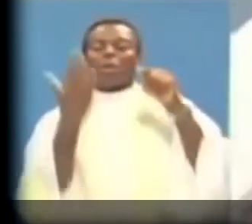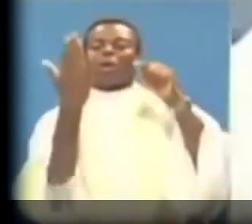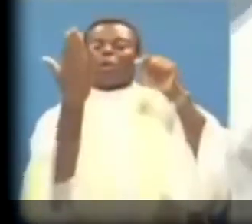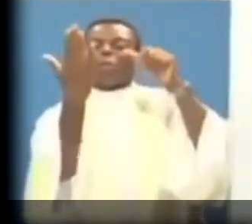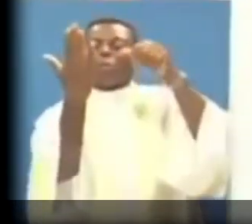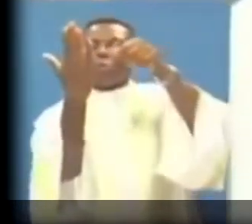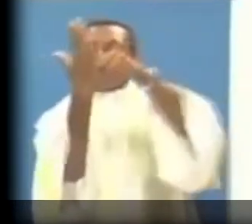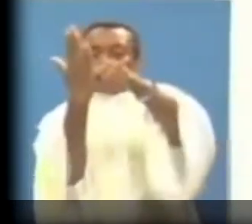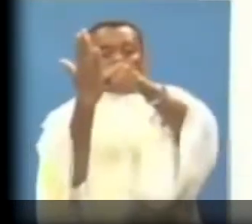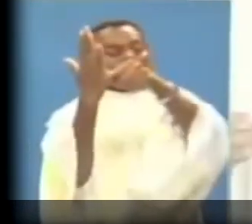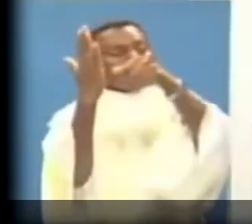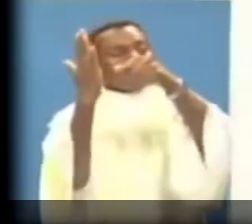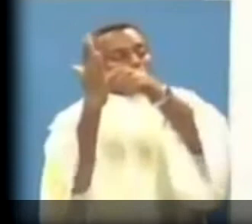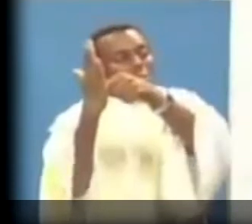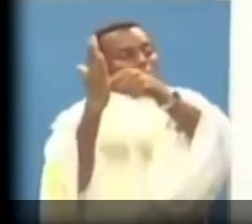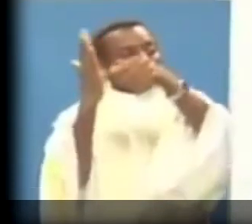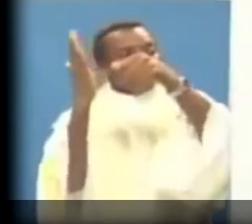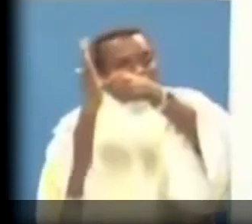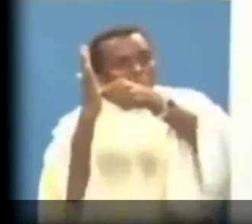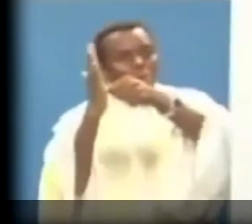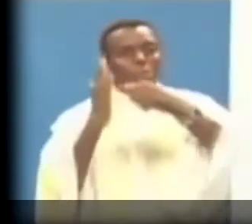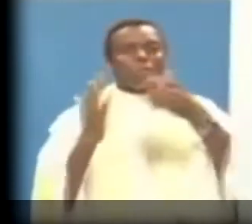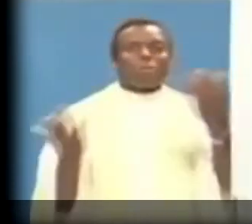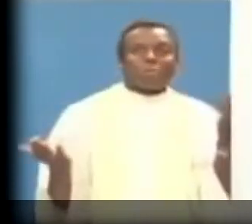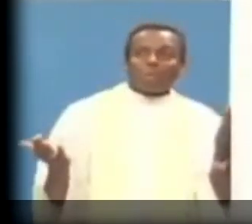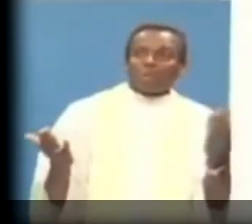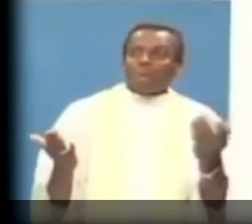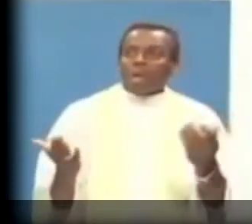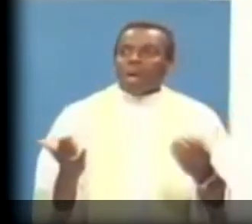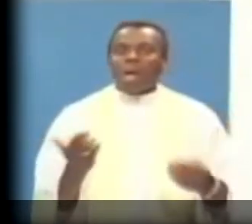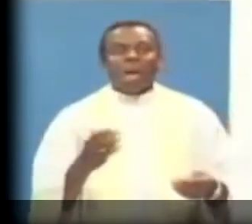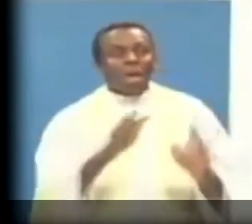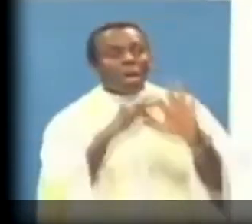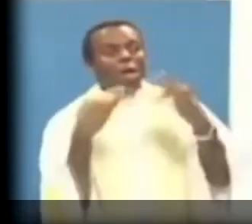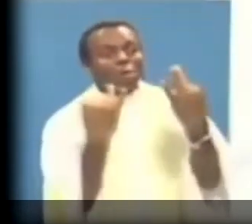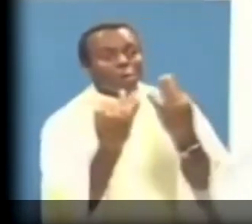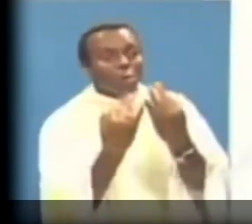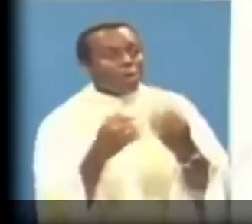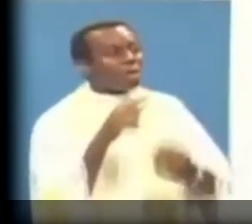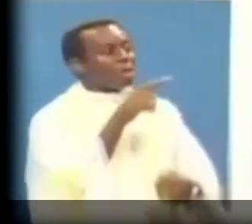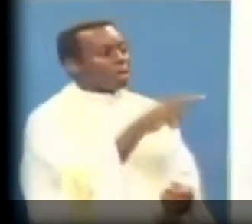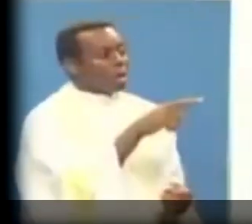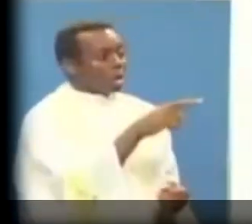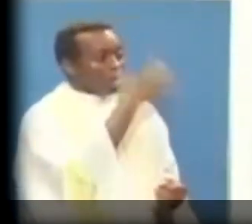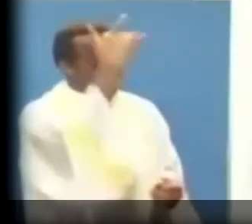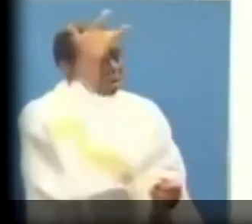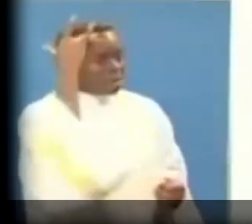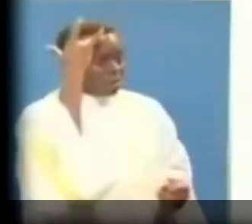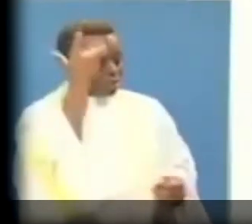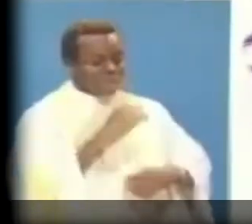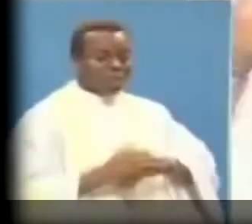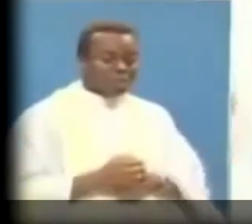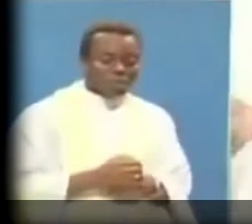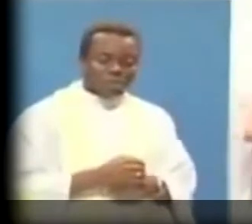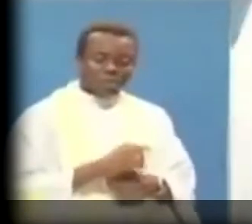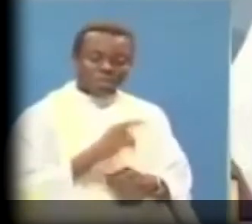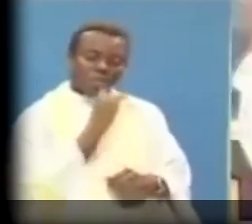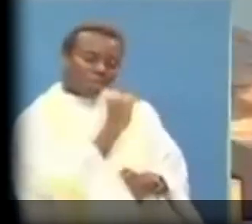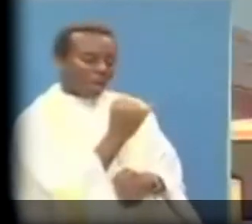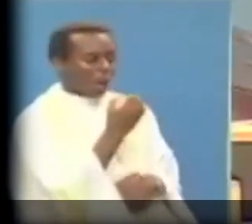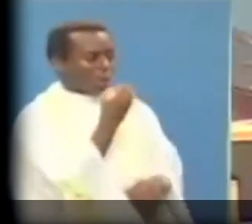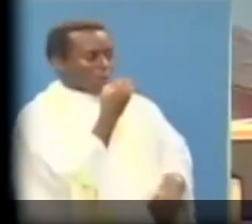cumprimentei cheio de alegria e eles falaram Boa tarde el não me conhece eu não foi com a